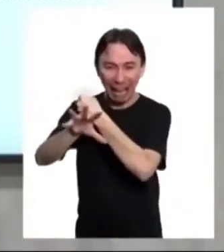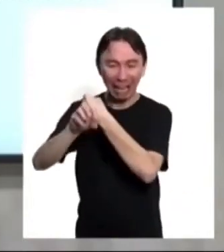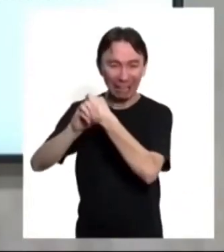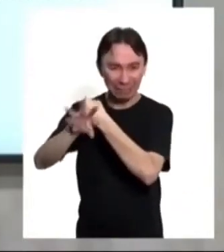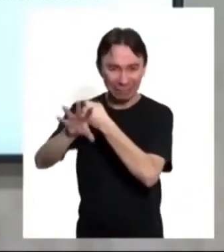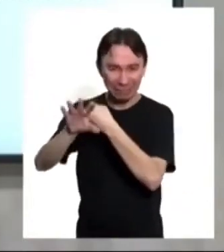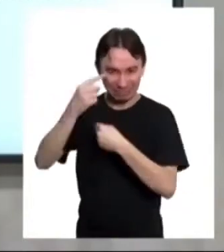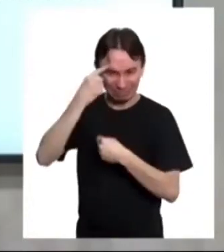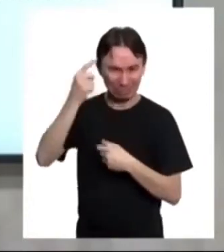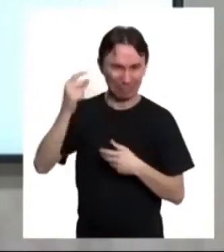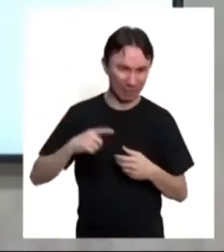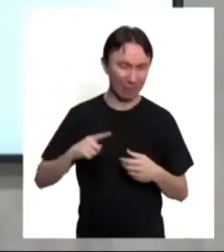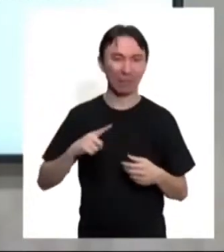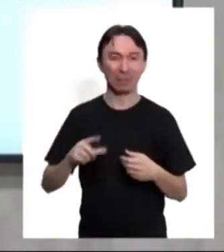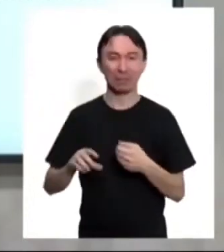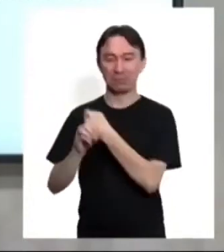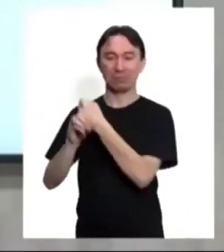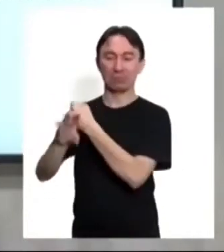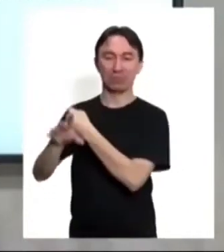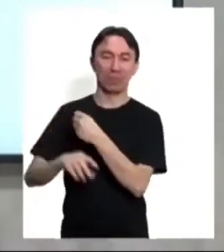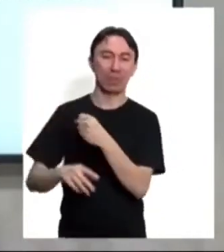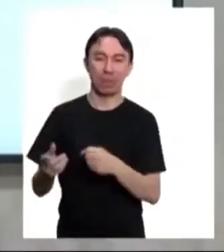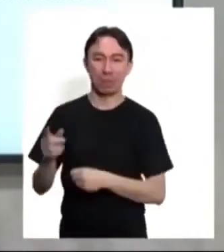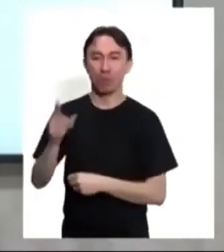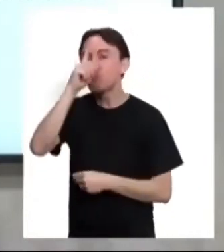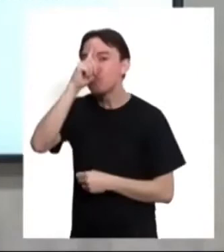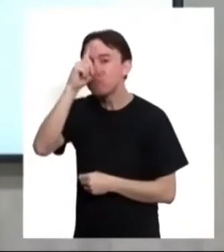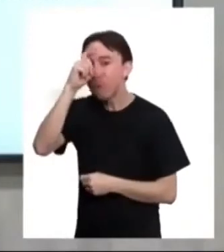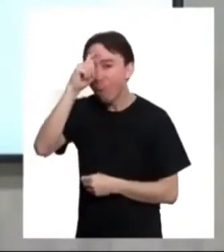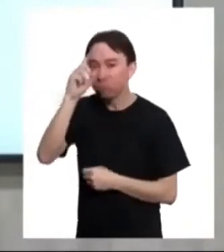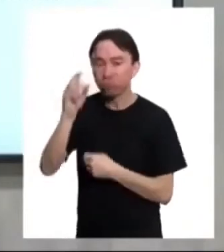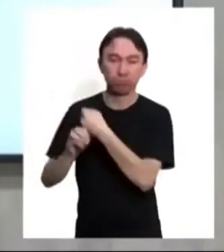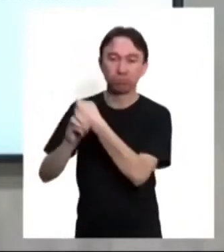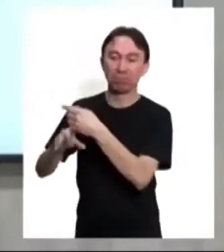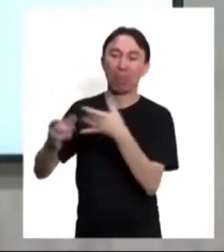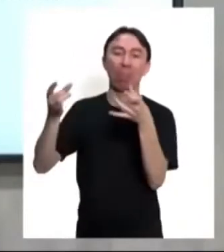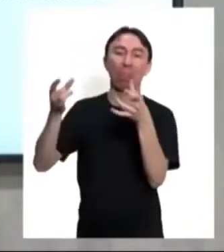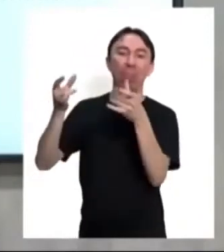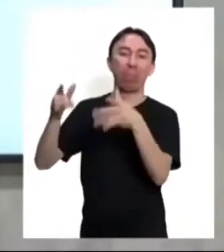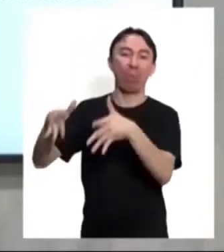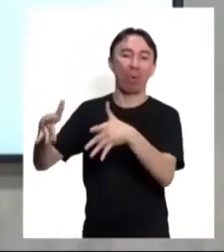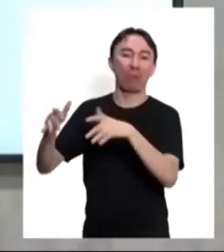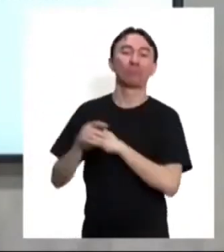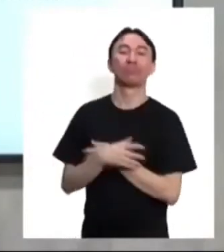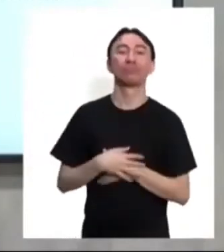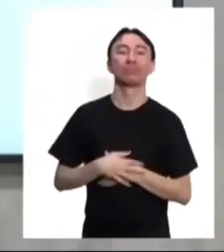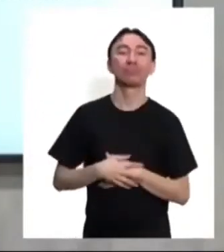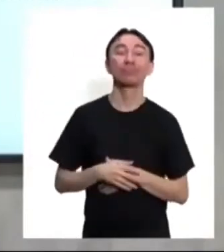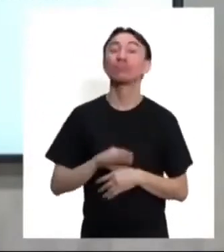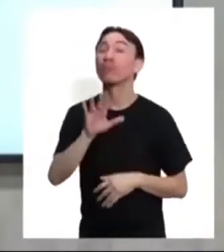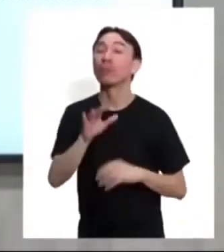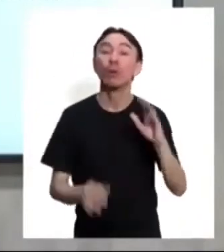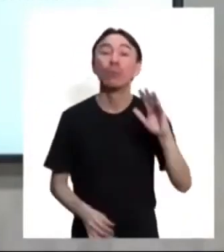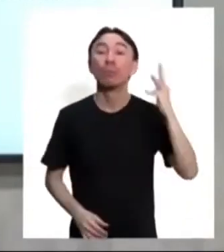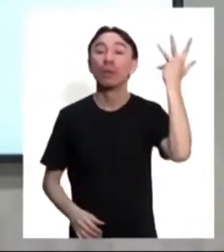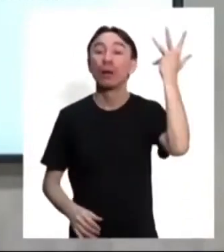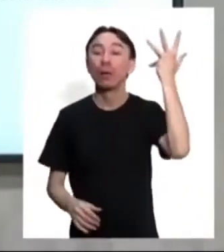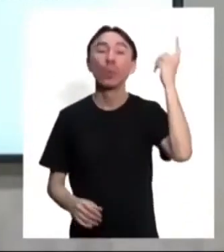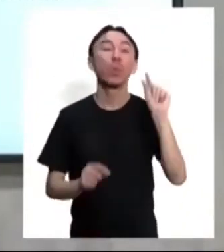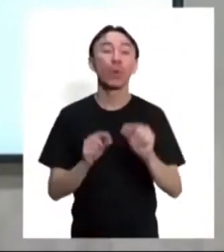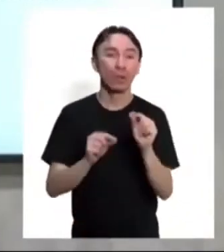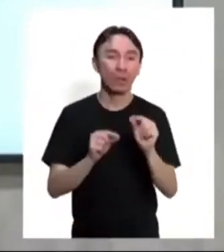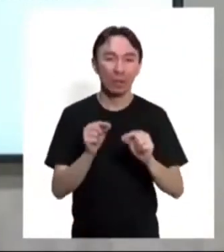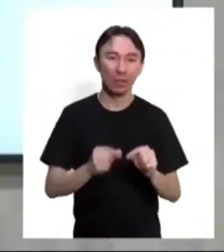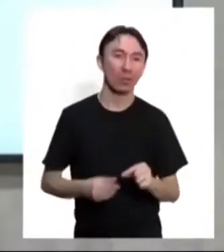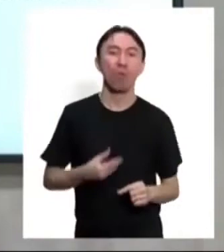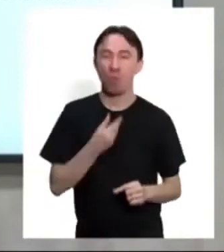tratamento com radiação radioativa chamado gama. Acontece, porém, que um pedreiro foi lá